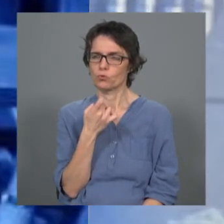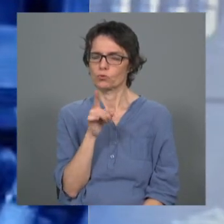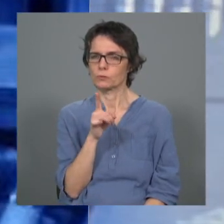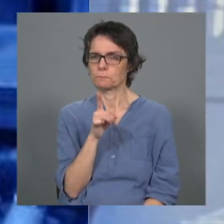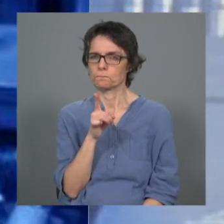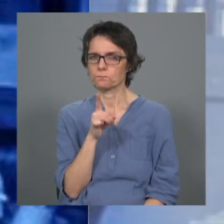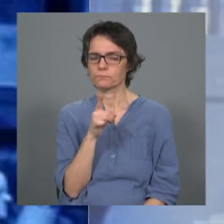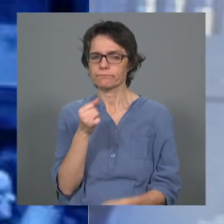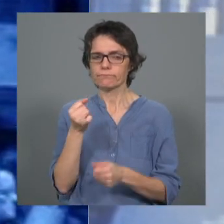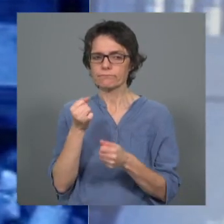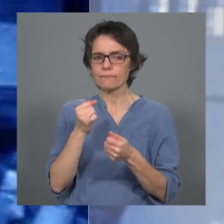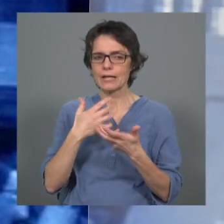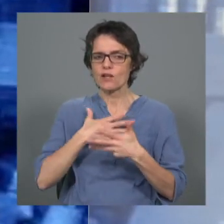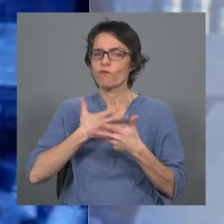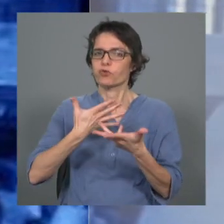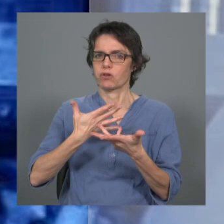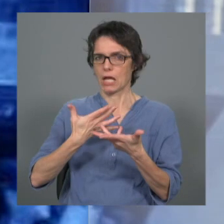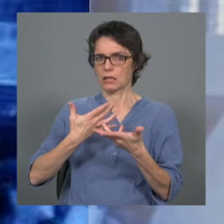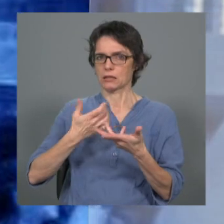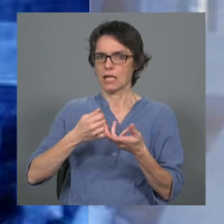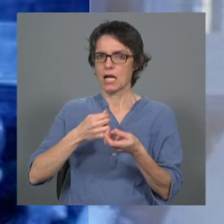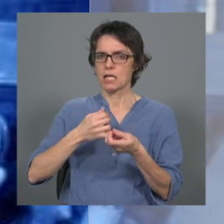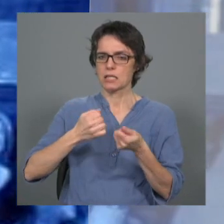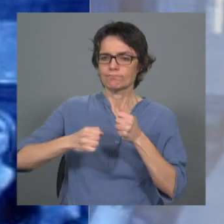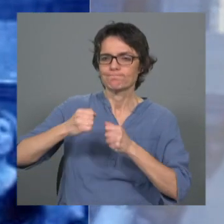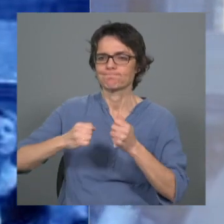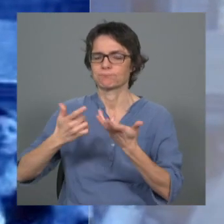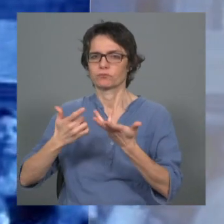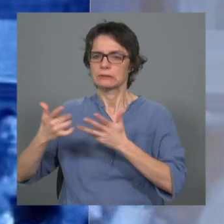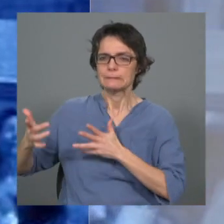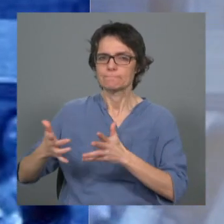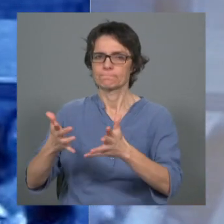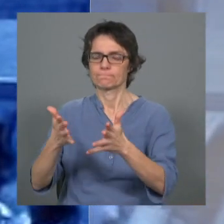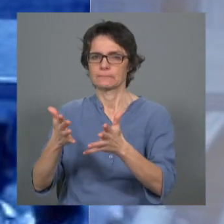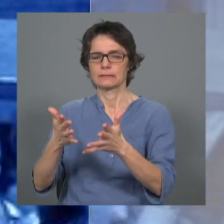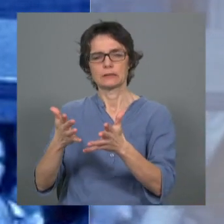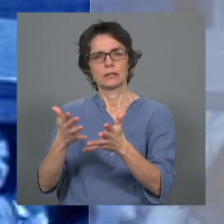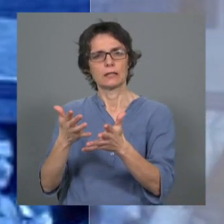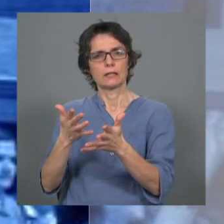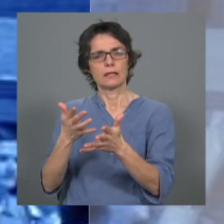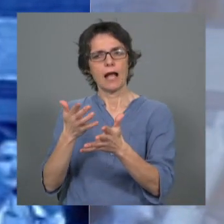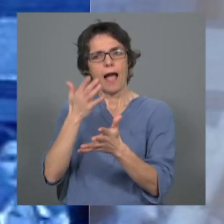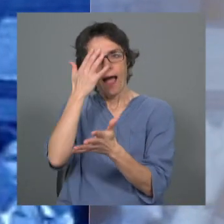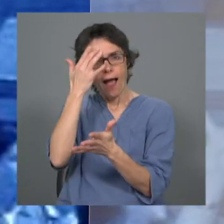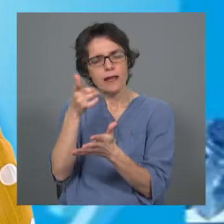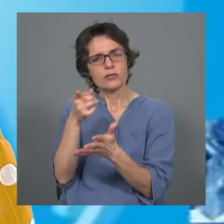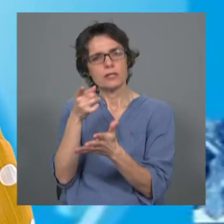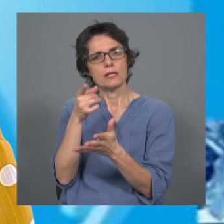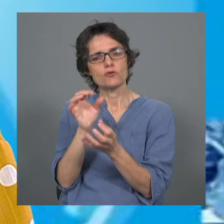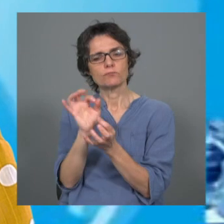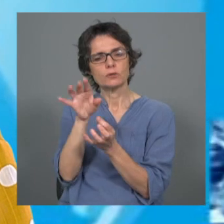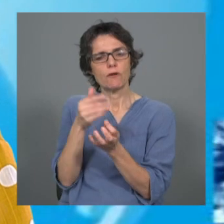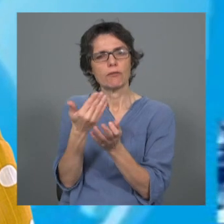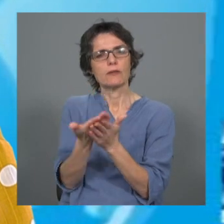esta dinâmica a transformou também no seu envolvimento de igreja? Contribuiu para estar